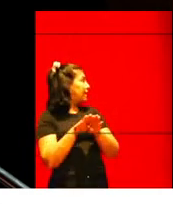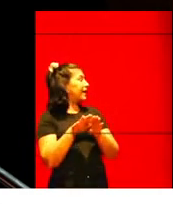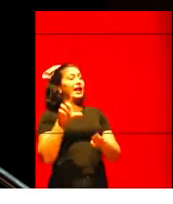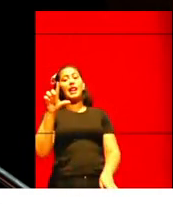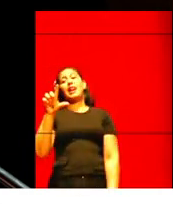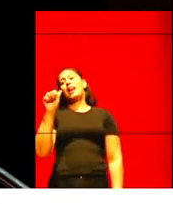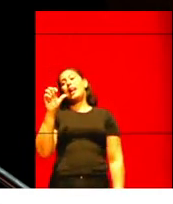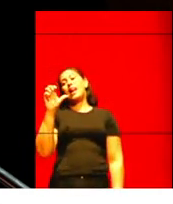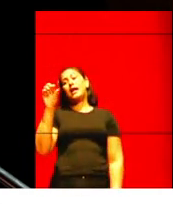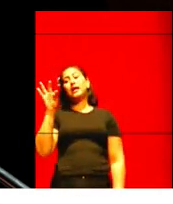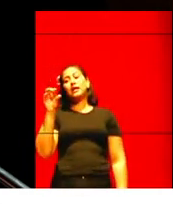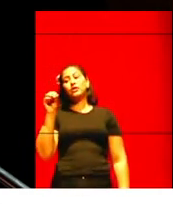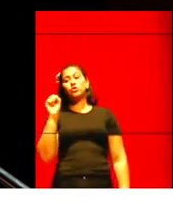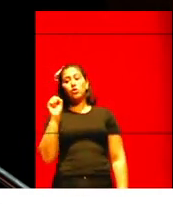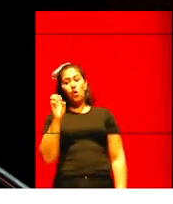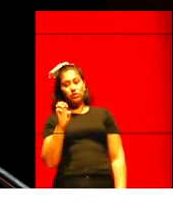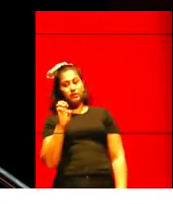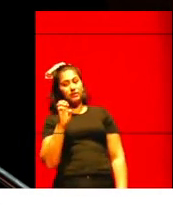sacarose?